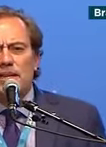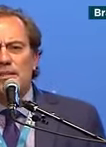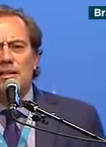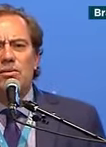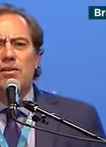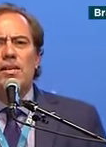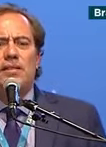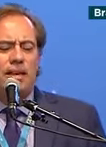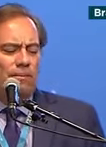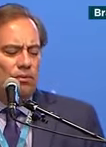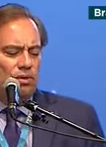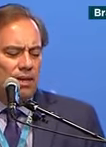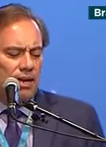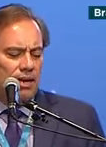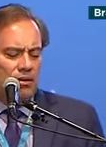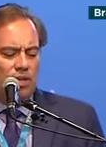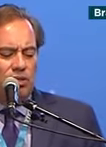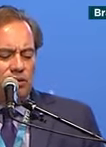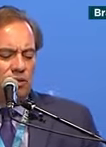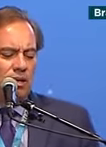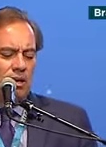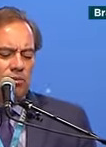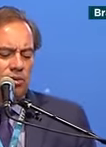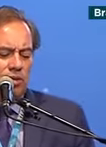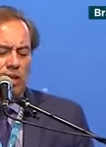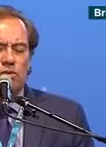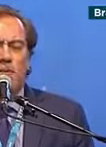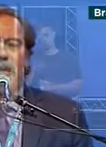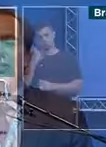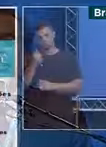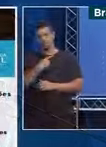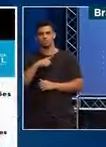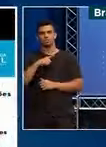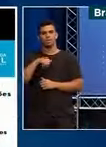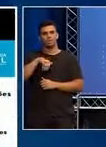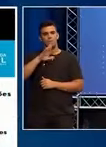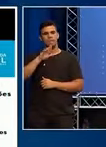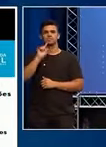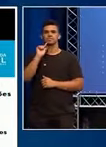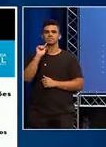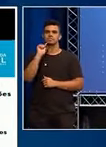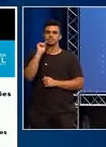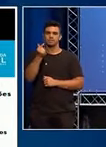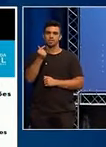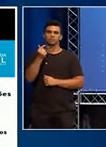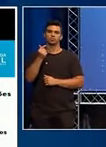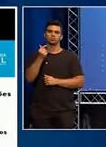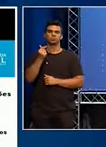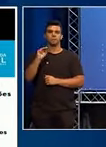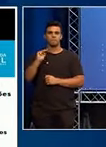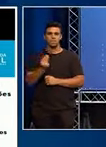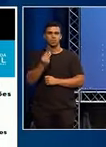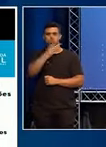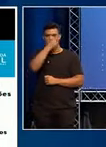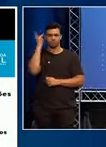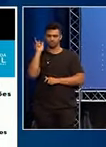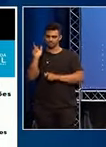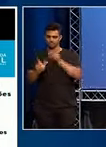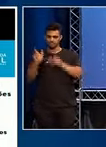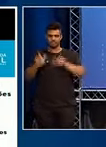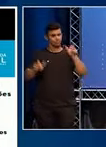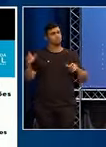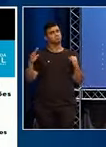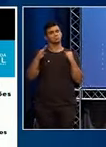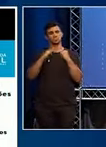Aqui na habitação são exemplos, né? Nós geramos ou temos mais de 7 milhões de pessoas com as habitações